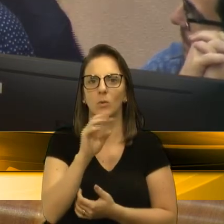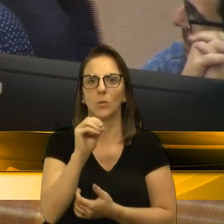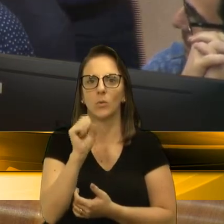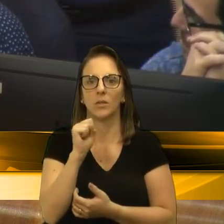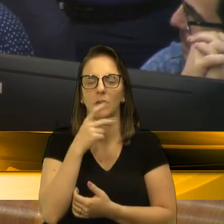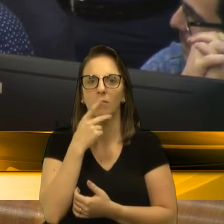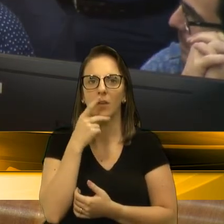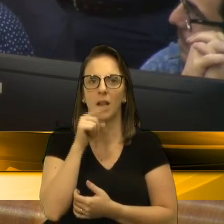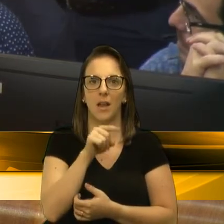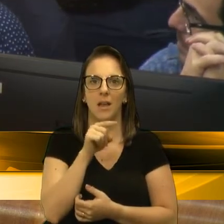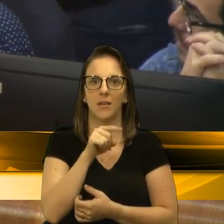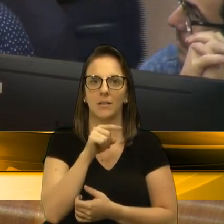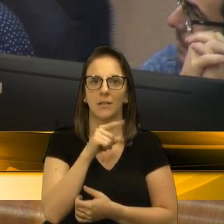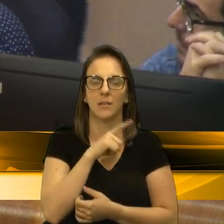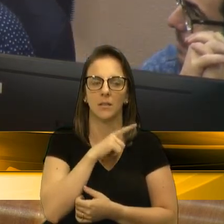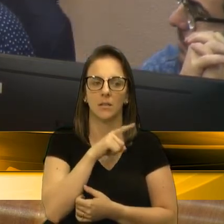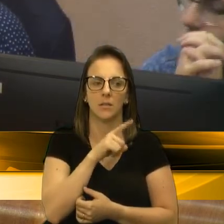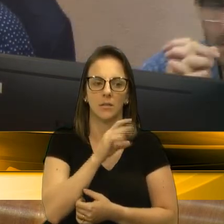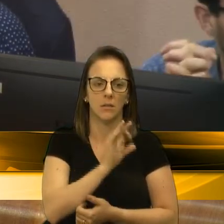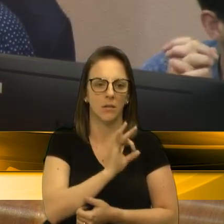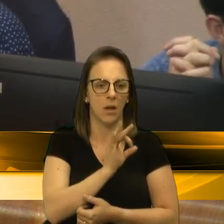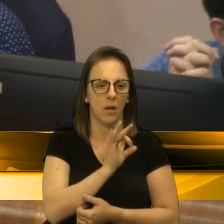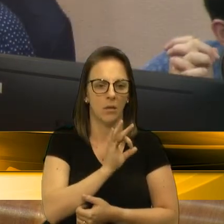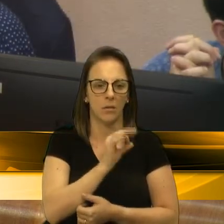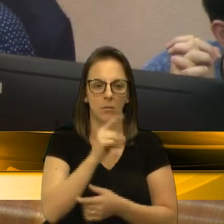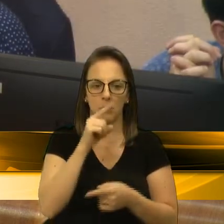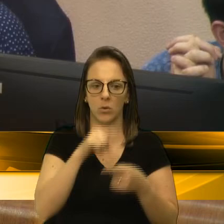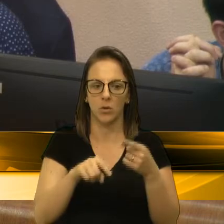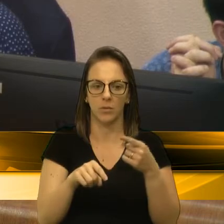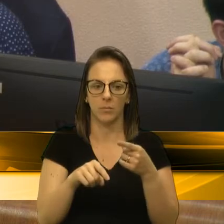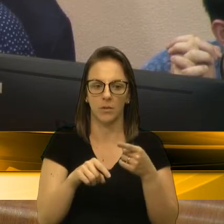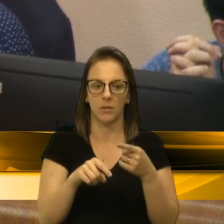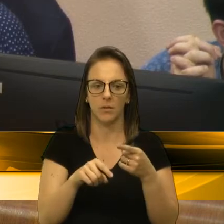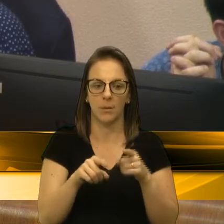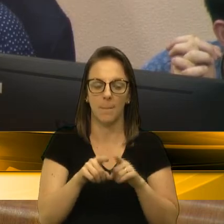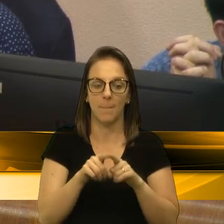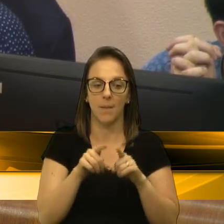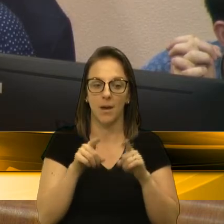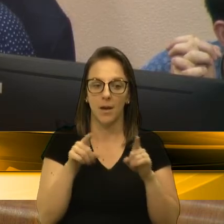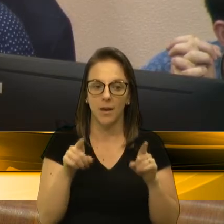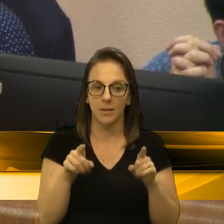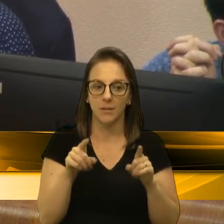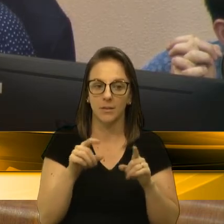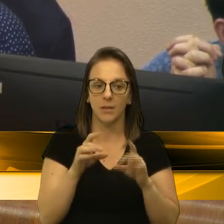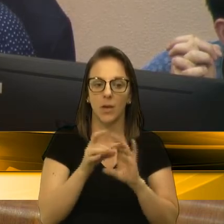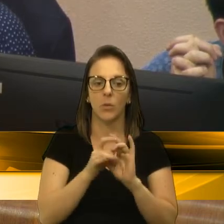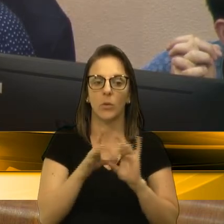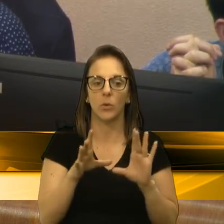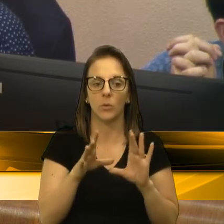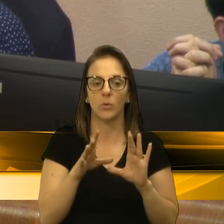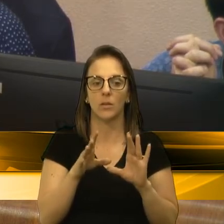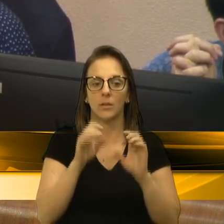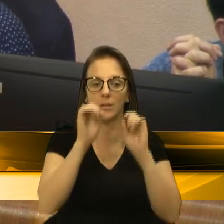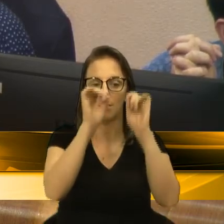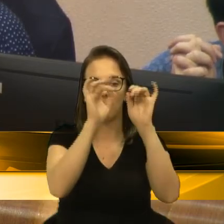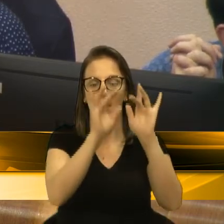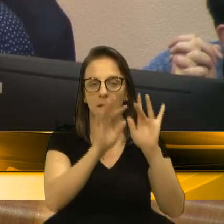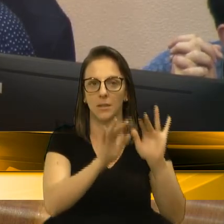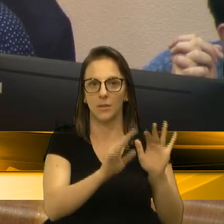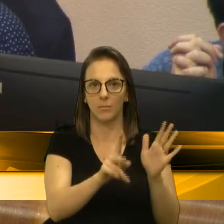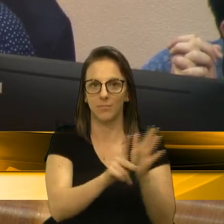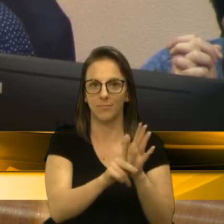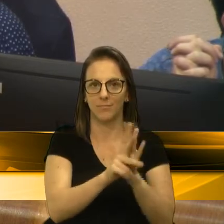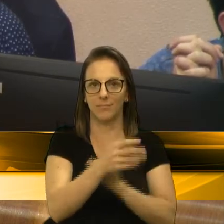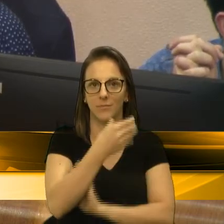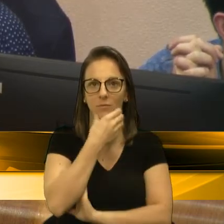Urbanismo, SEUMIU, não determinou a proibição do evento, mas sim uma autorização da benção dos freis, onde foi informado no parecer